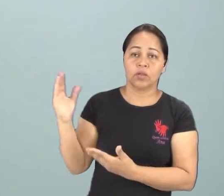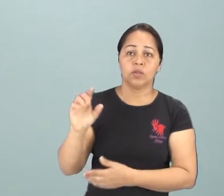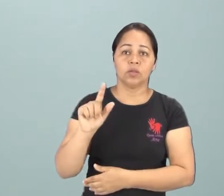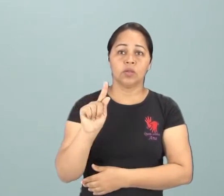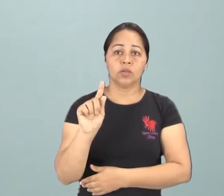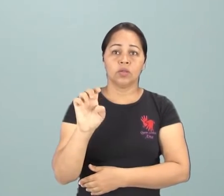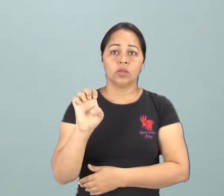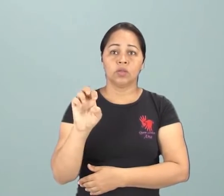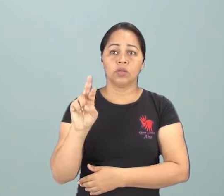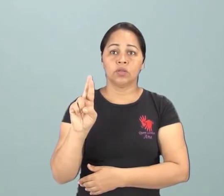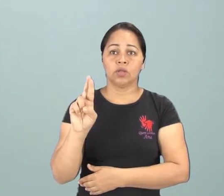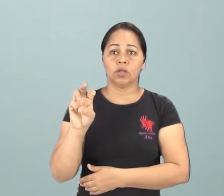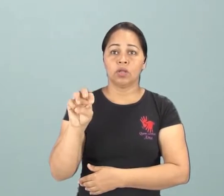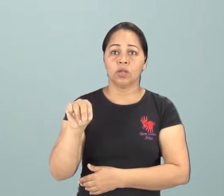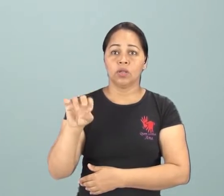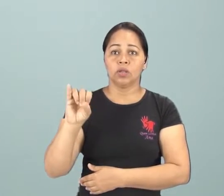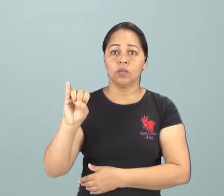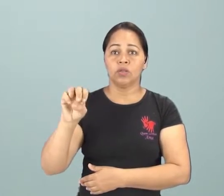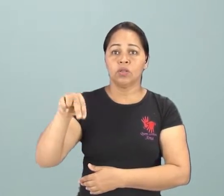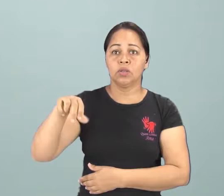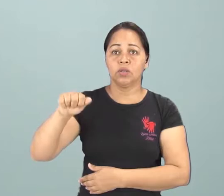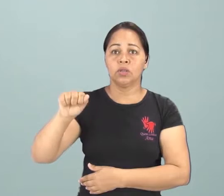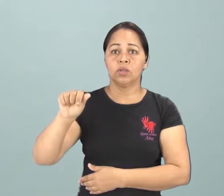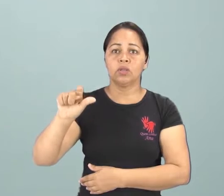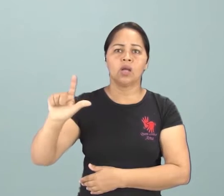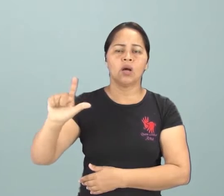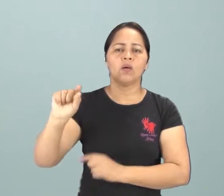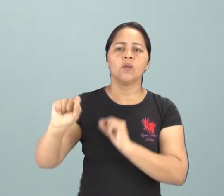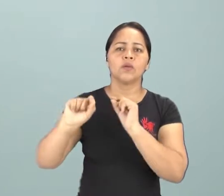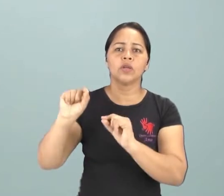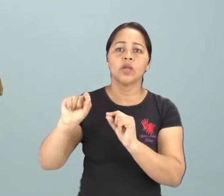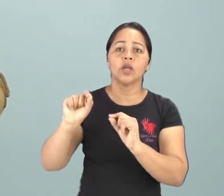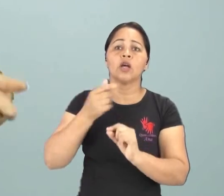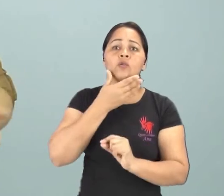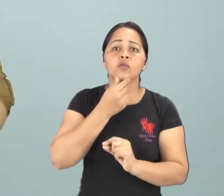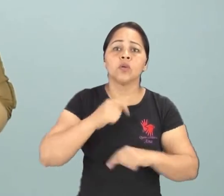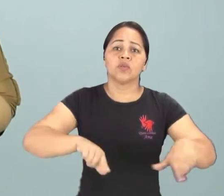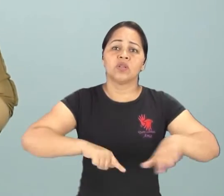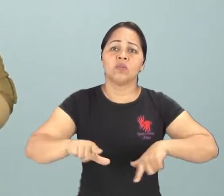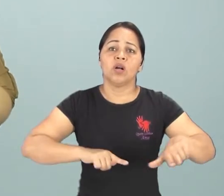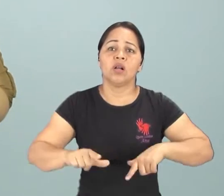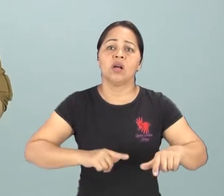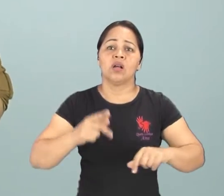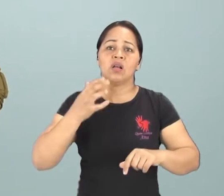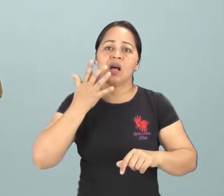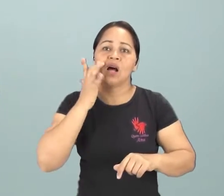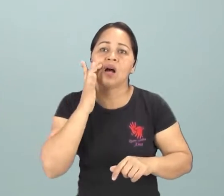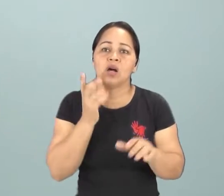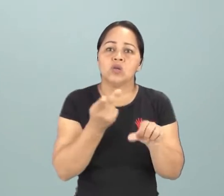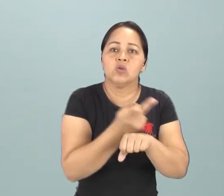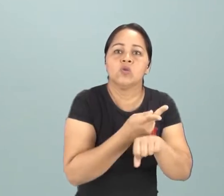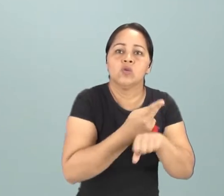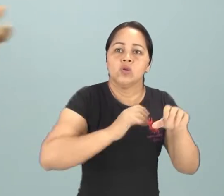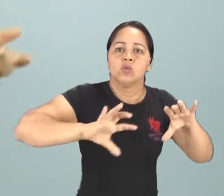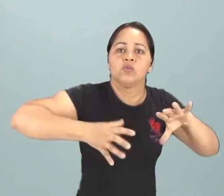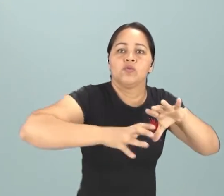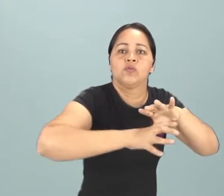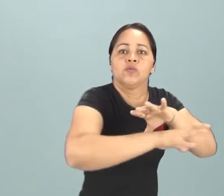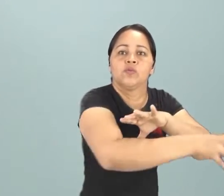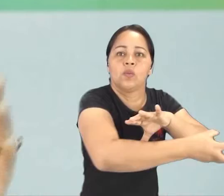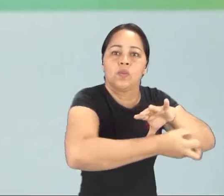Germinal, eram os mineradores, né, os mineiros que trabalhavam nas minas.